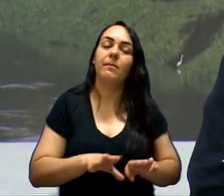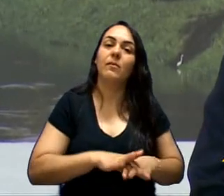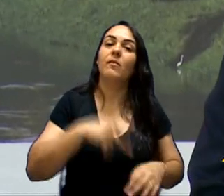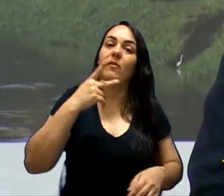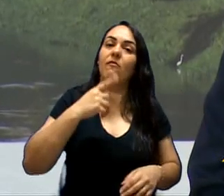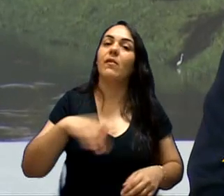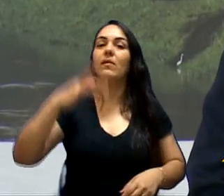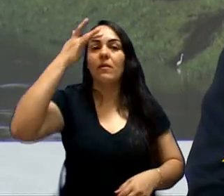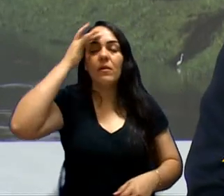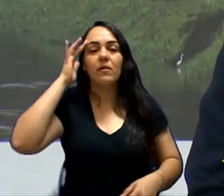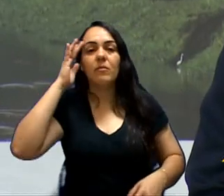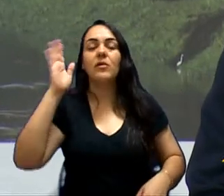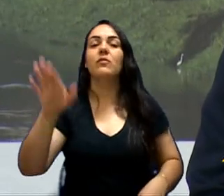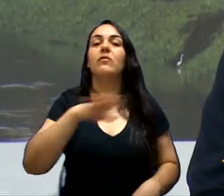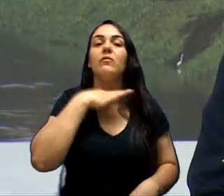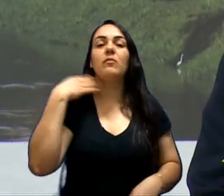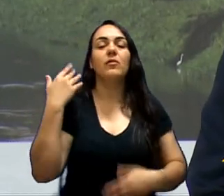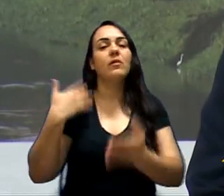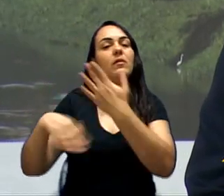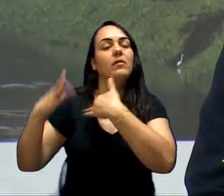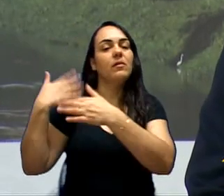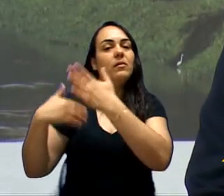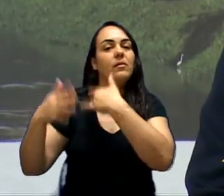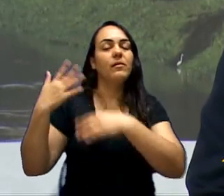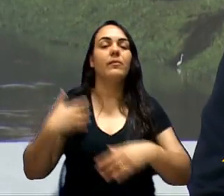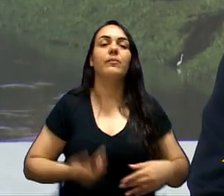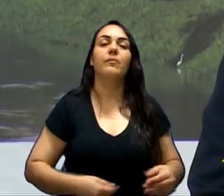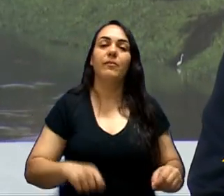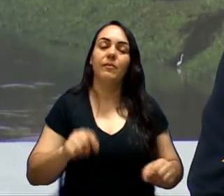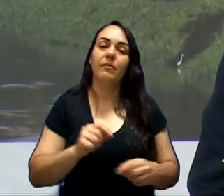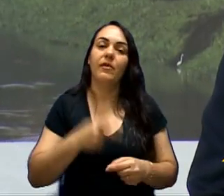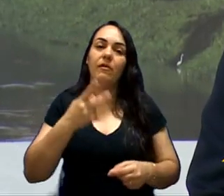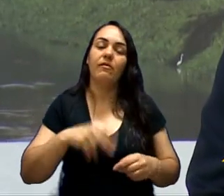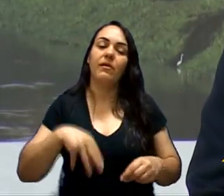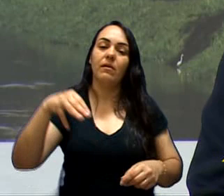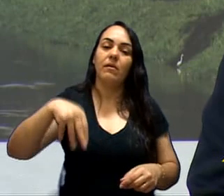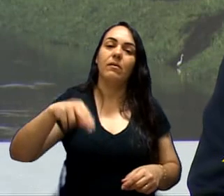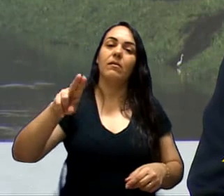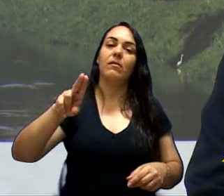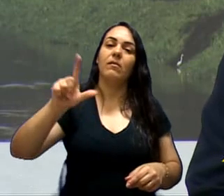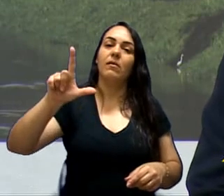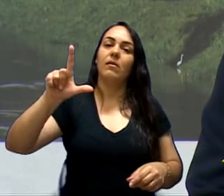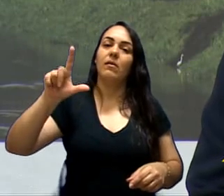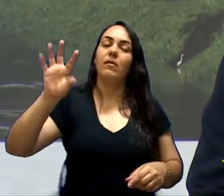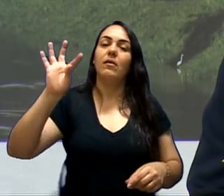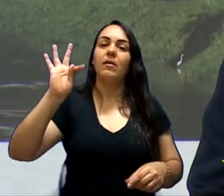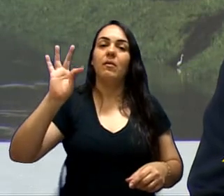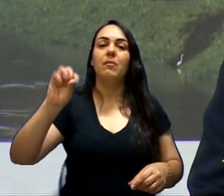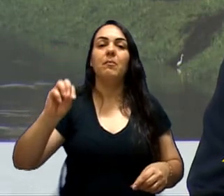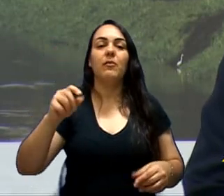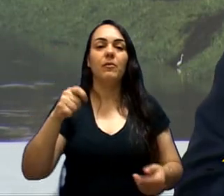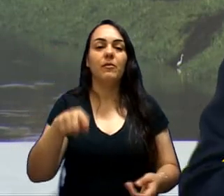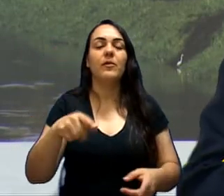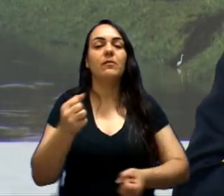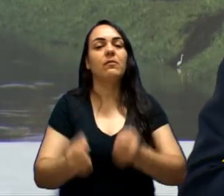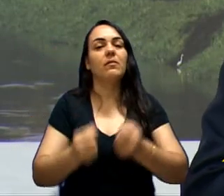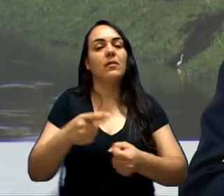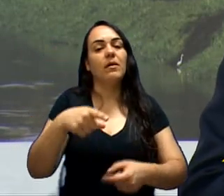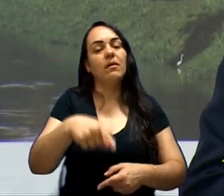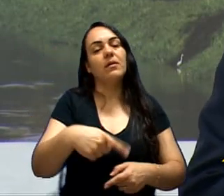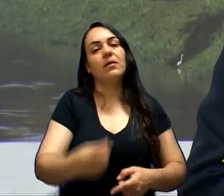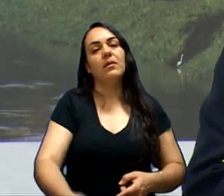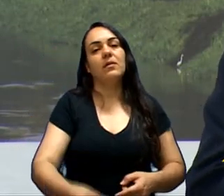já para terem a pontuação. Então, seria prudente, da parte da vereadora, só fazer uma reunião com o pessoal da URBS para entender